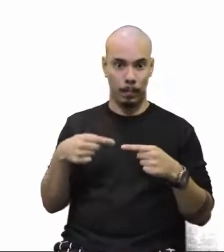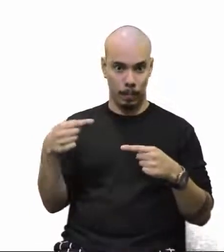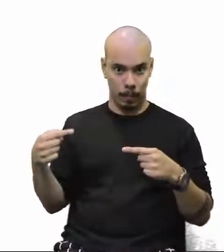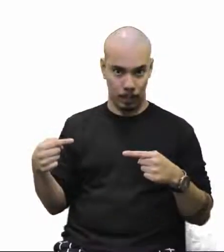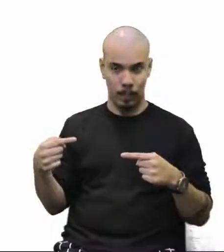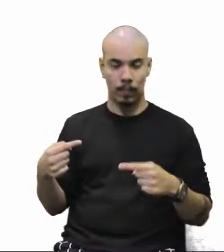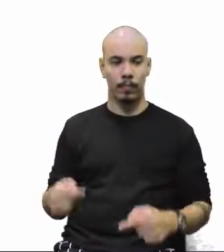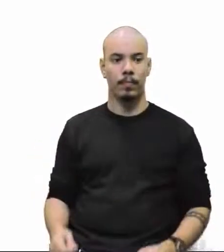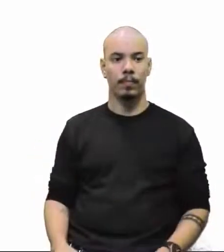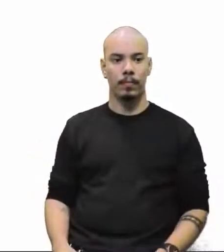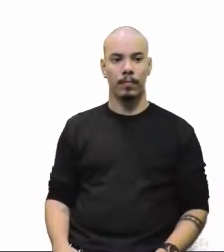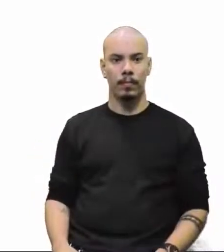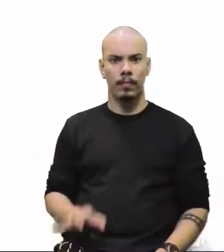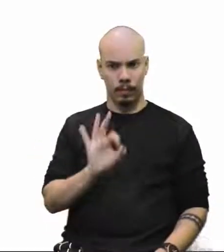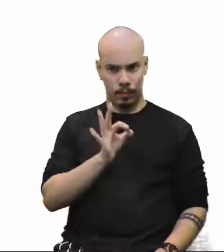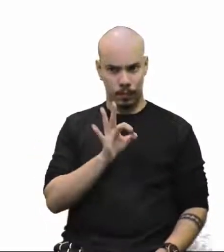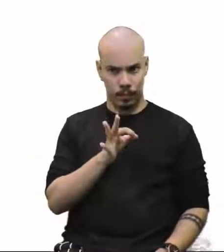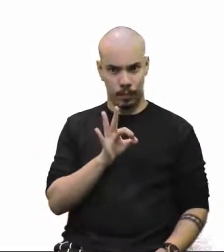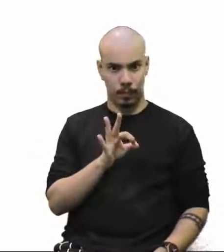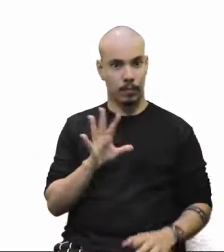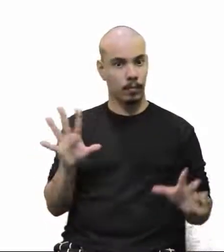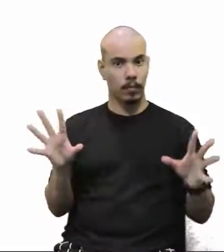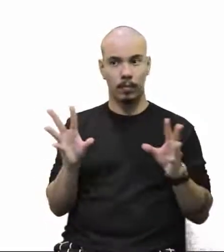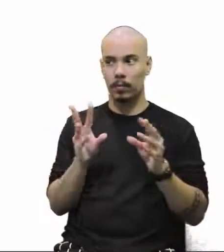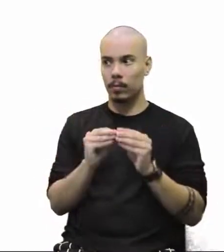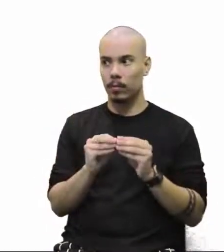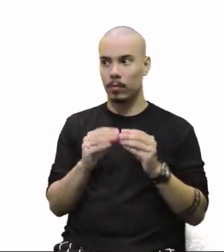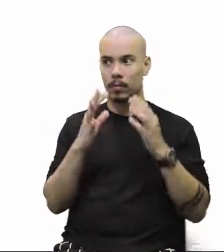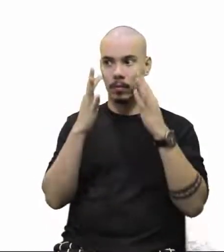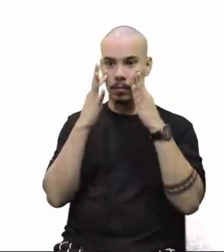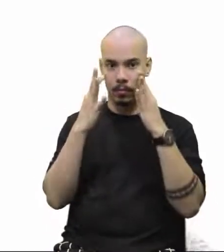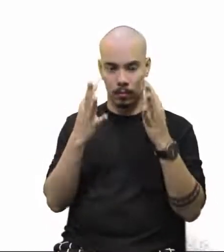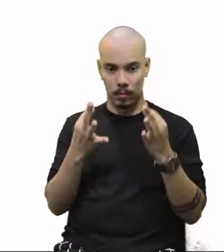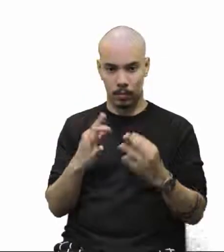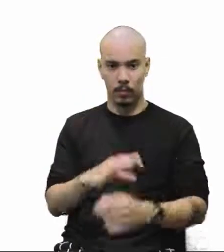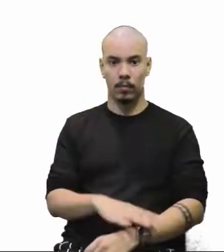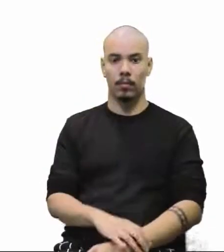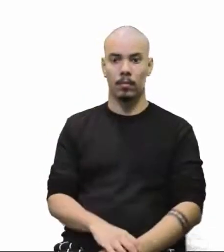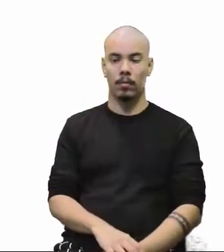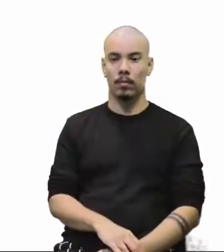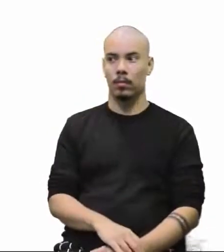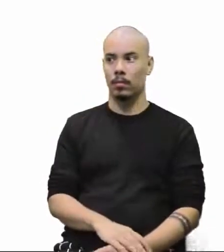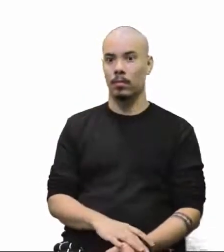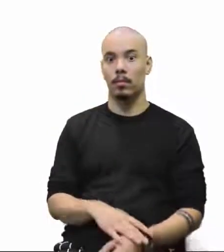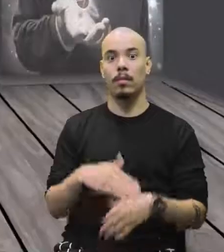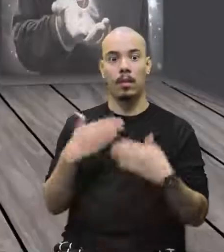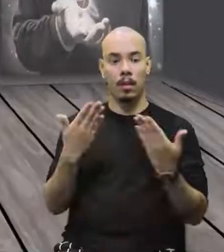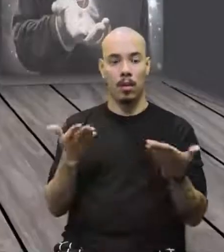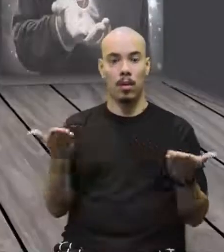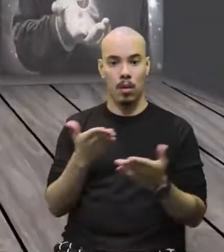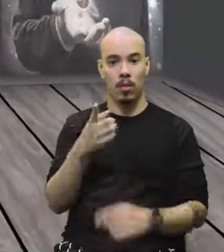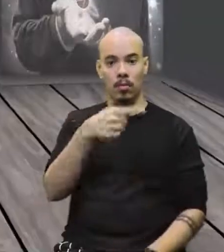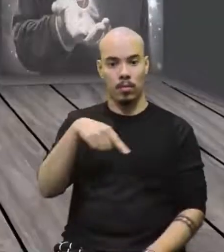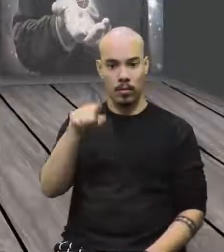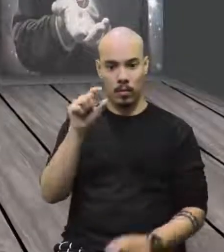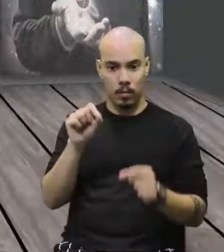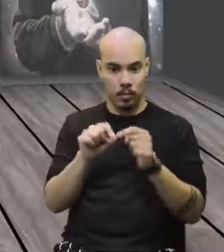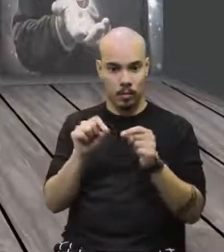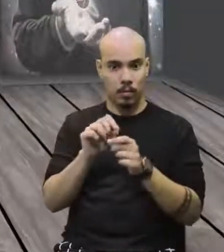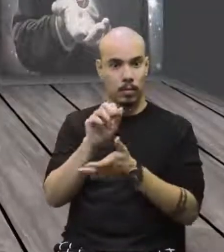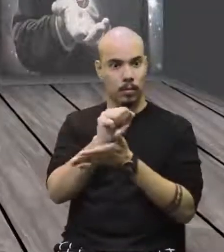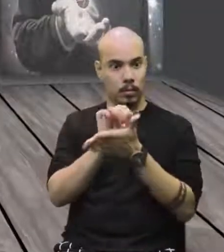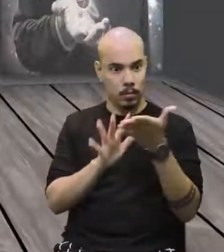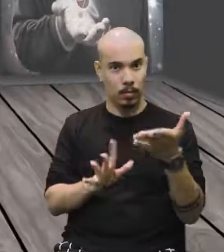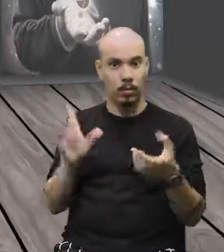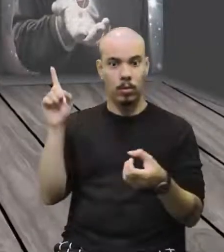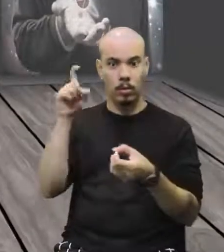bem. Então, é só prestar atenção direitinho nesses casos. Então, pessoal, vocês vão lá para as atividades. Já, já